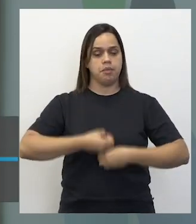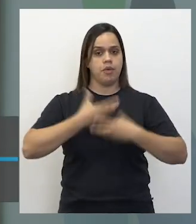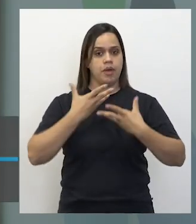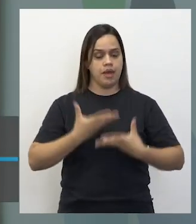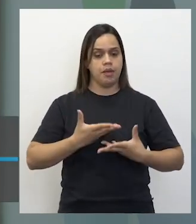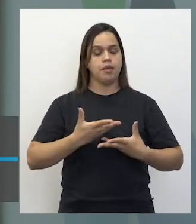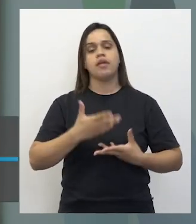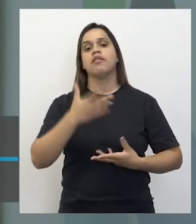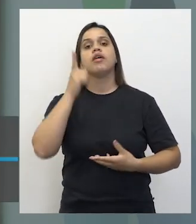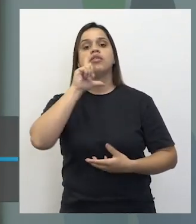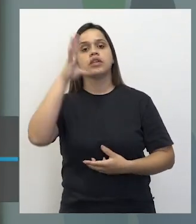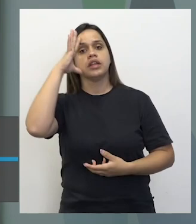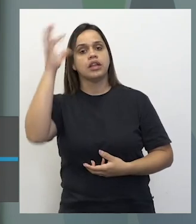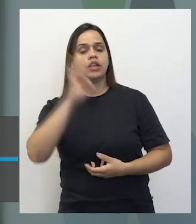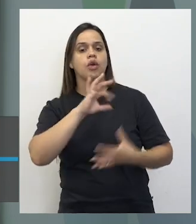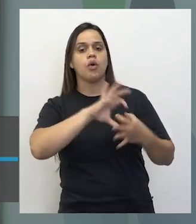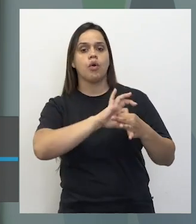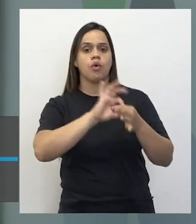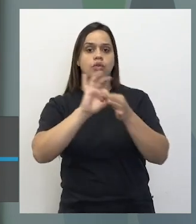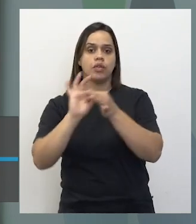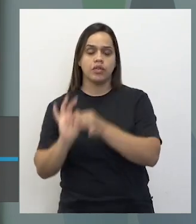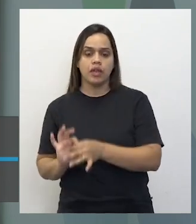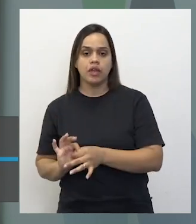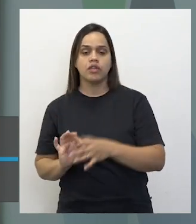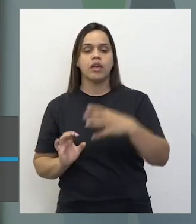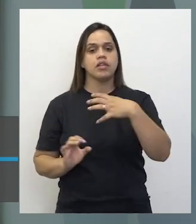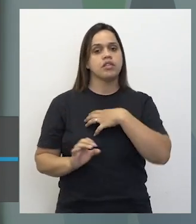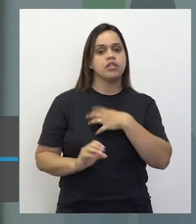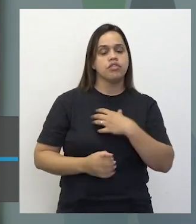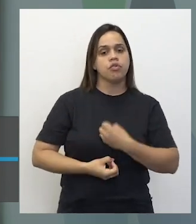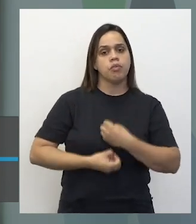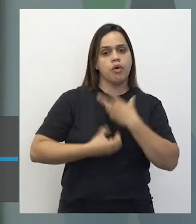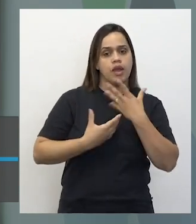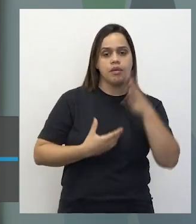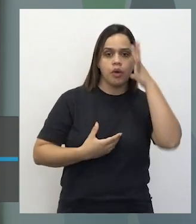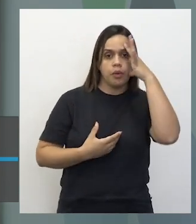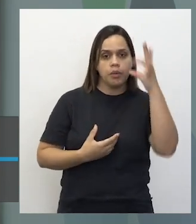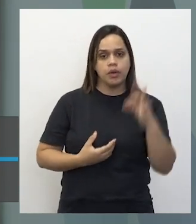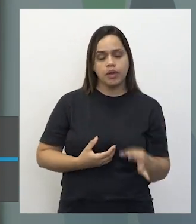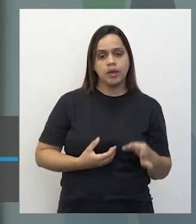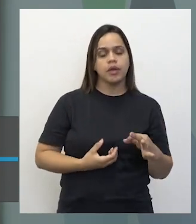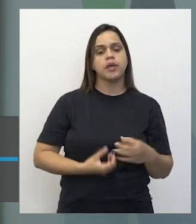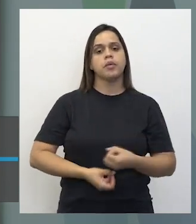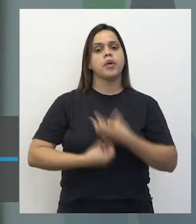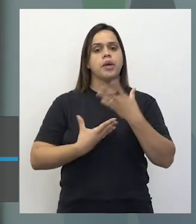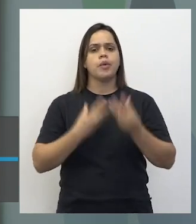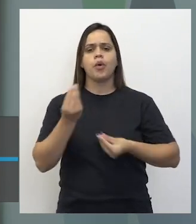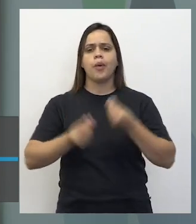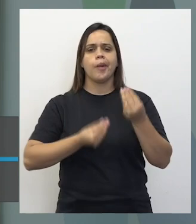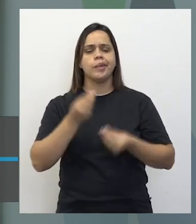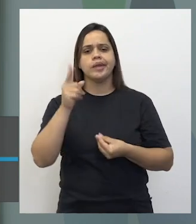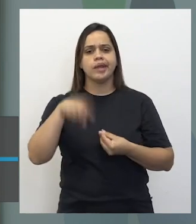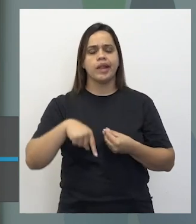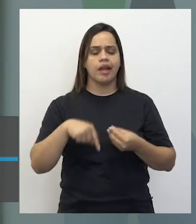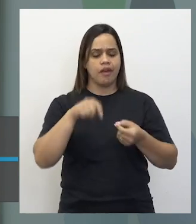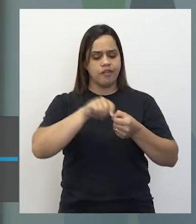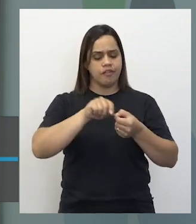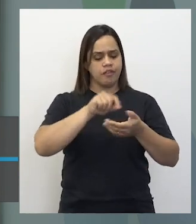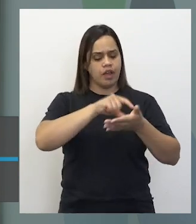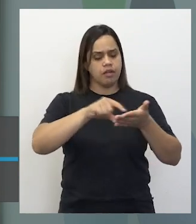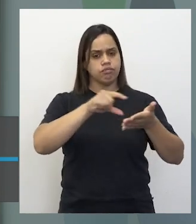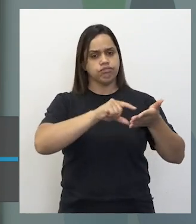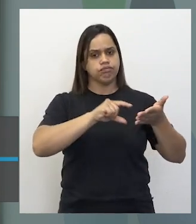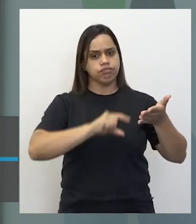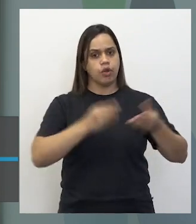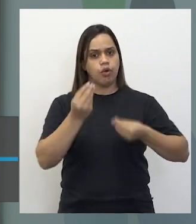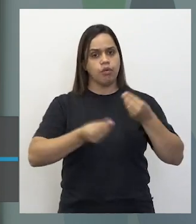vai entender primeiro o contexto, vai sentir esse poema primeiro, entender esse poema, como que ele é construído, qual a estrutura